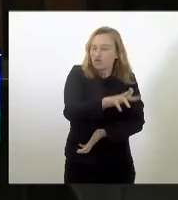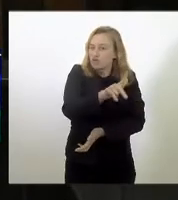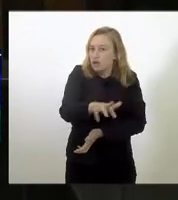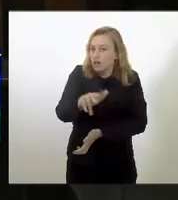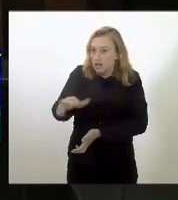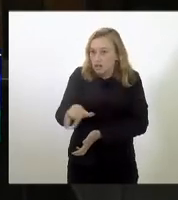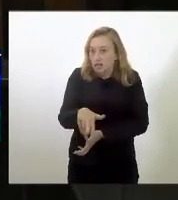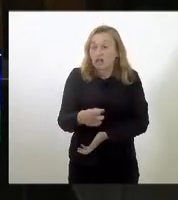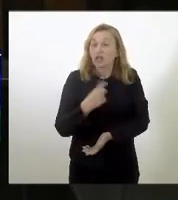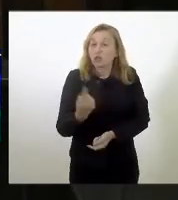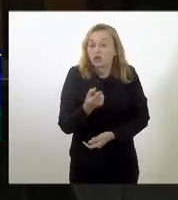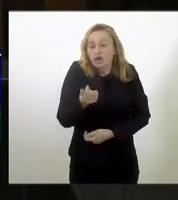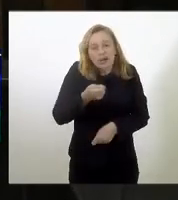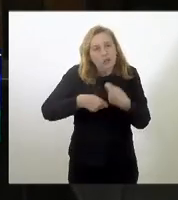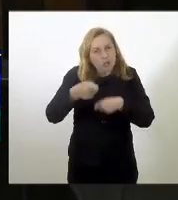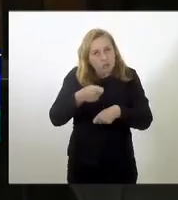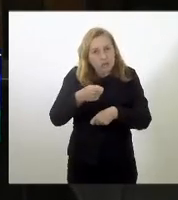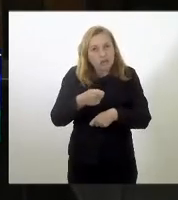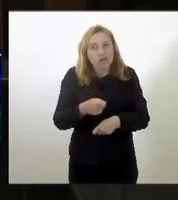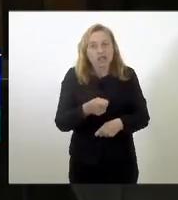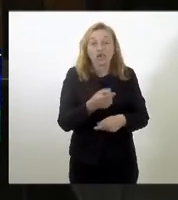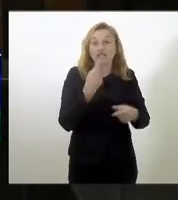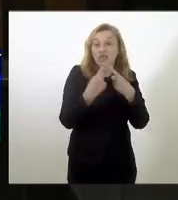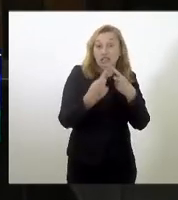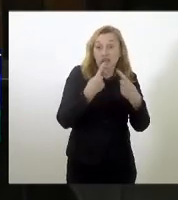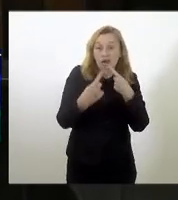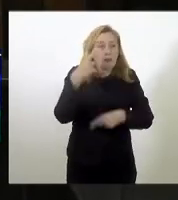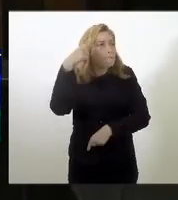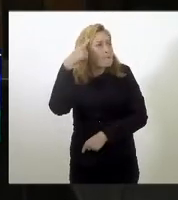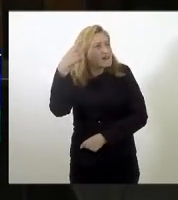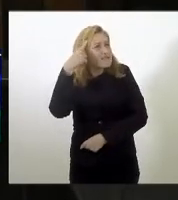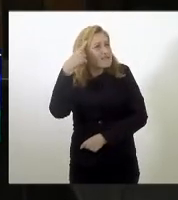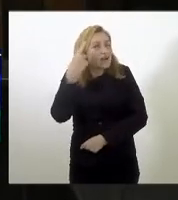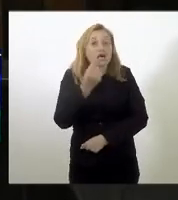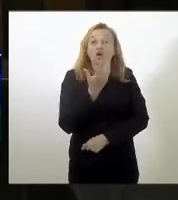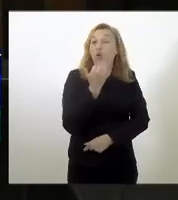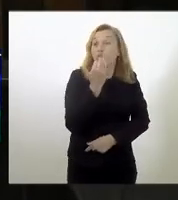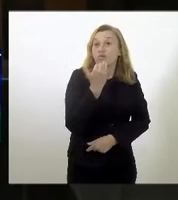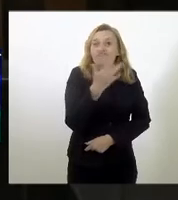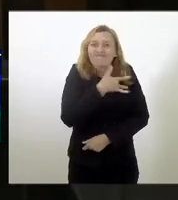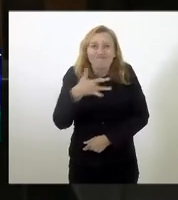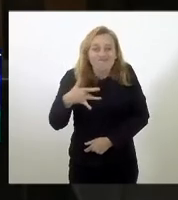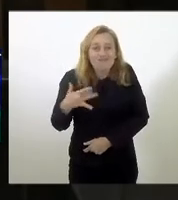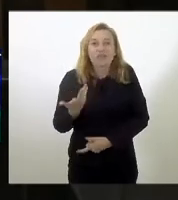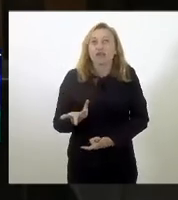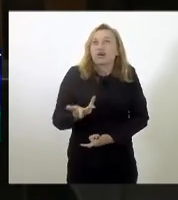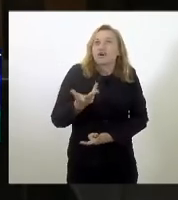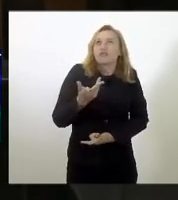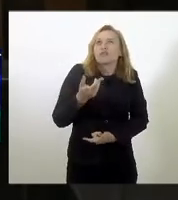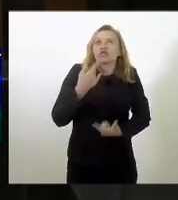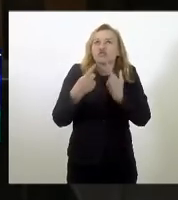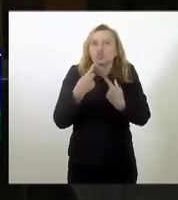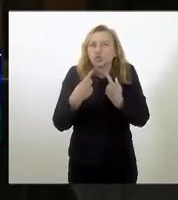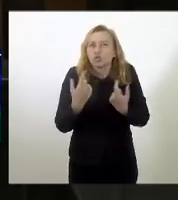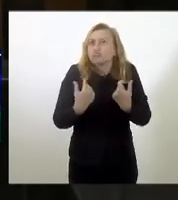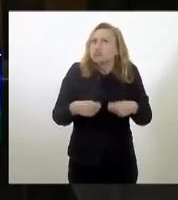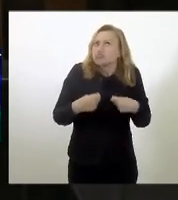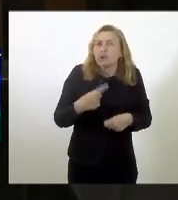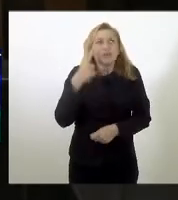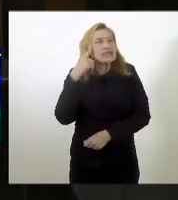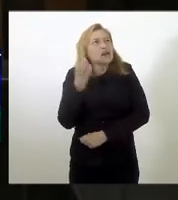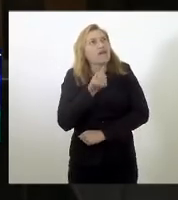a nossa economia, quando a gente debate a necessidade de se pensar alimentação saudável, quando a gente debate a necessidade de se